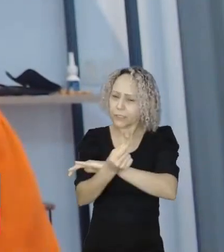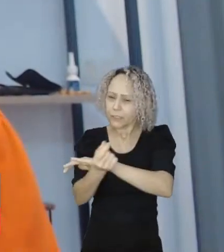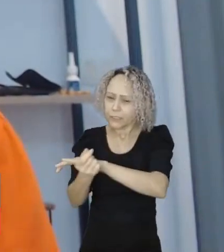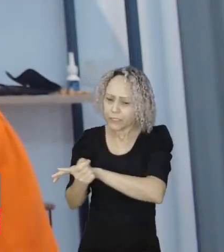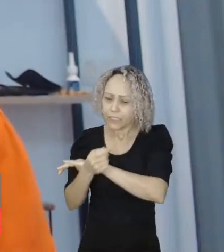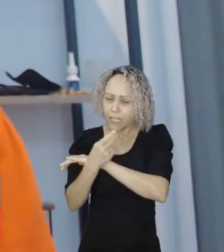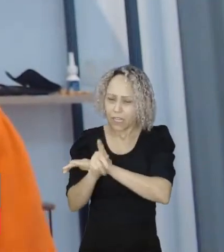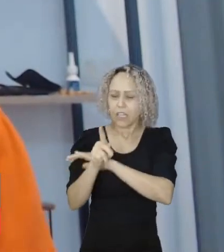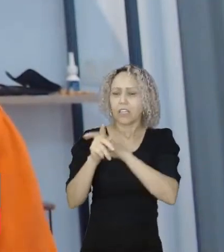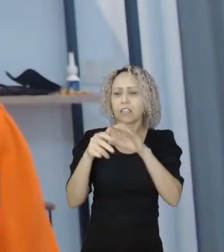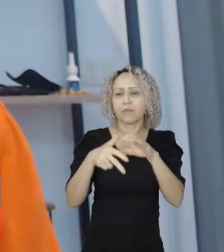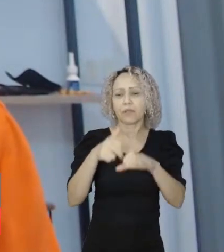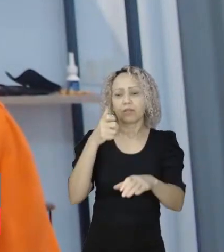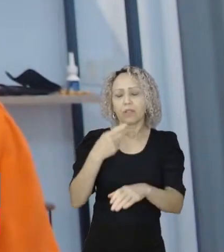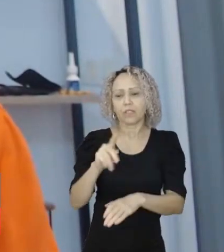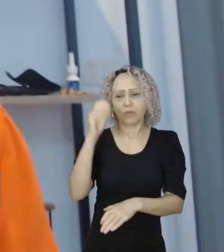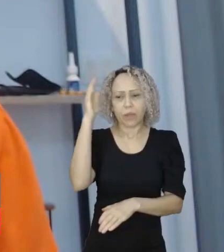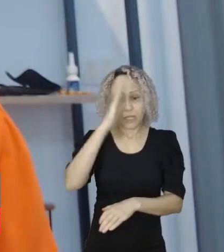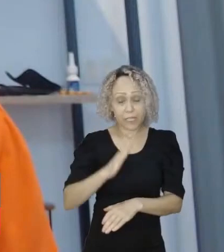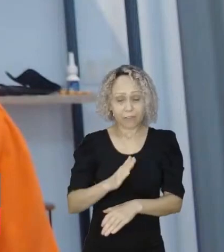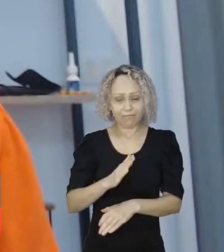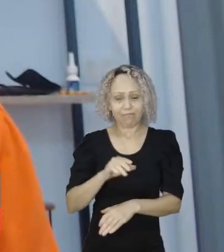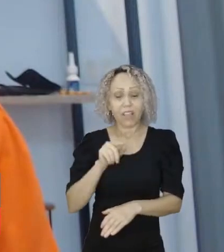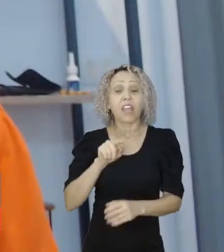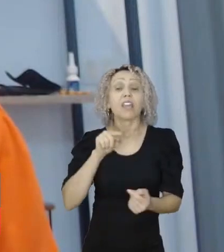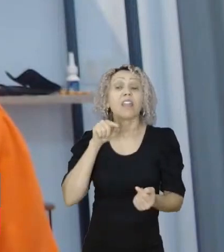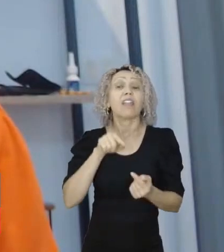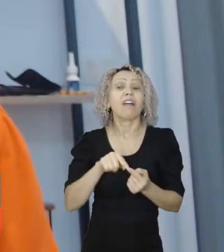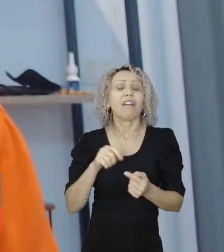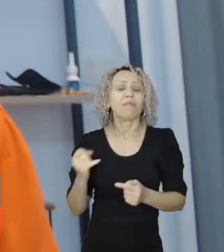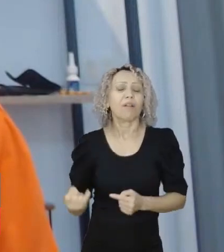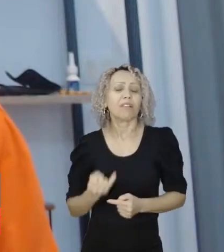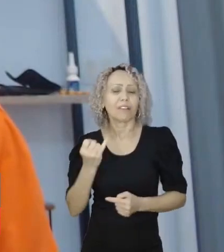e de geração de riquezas aqui no nosso país.